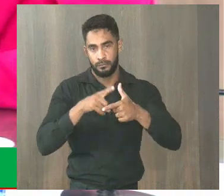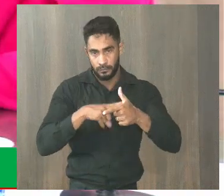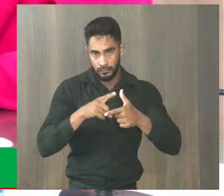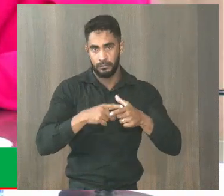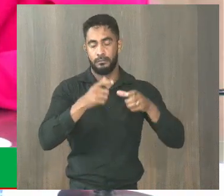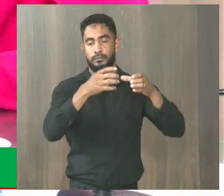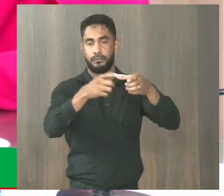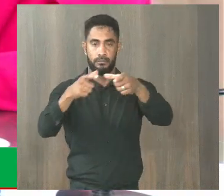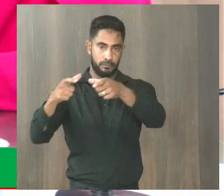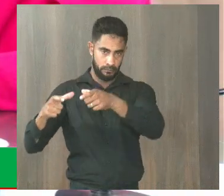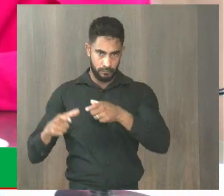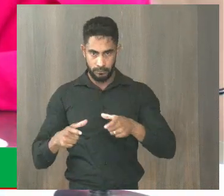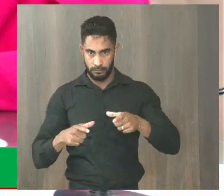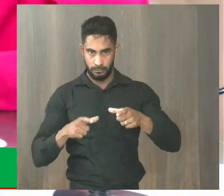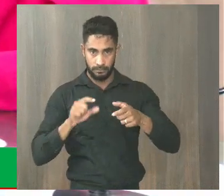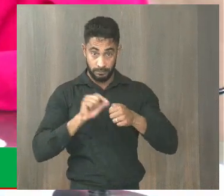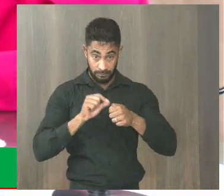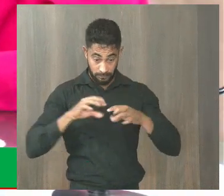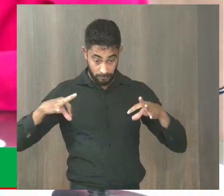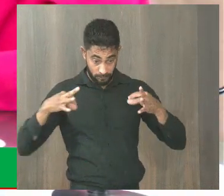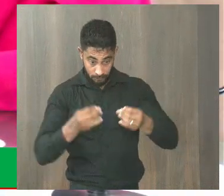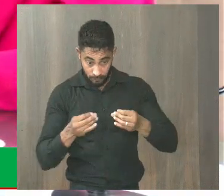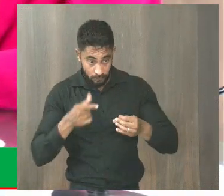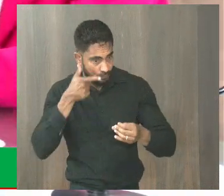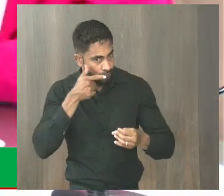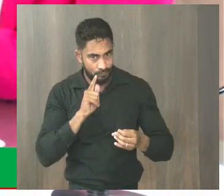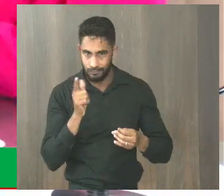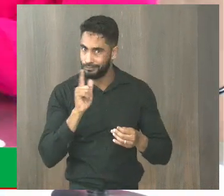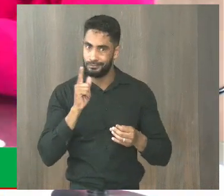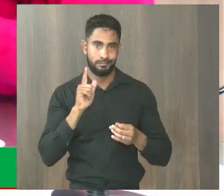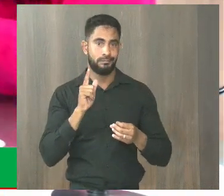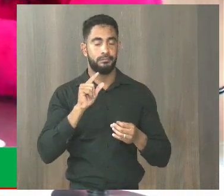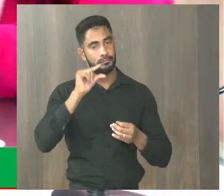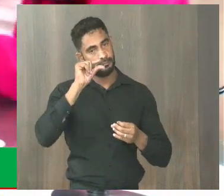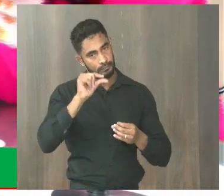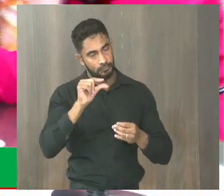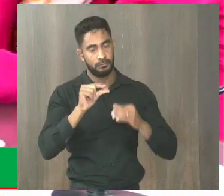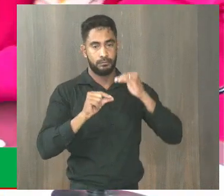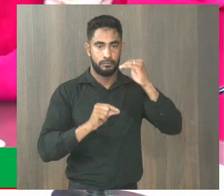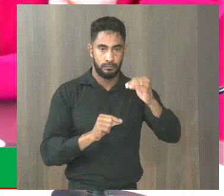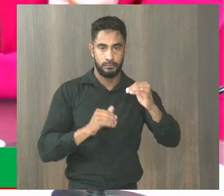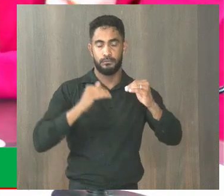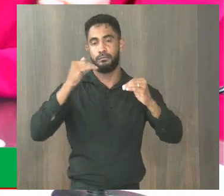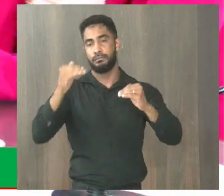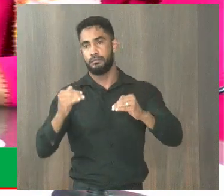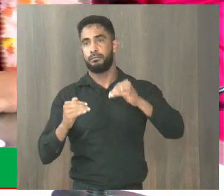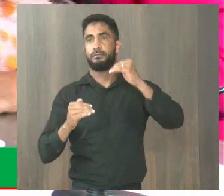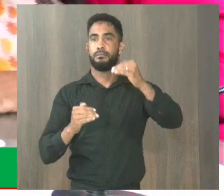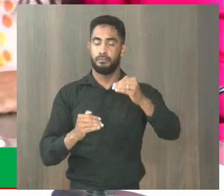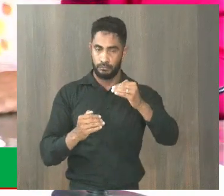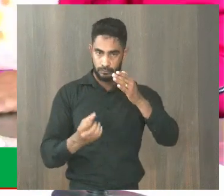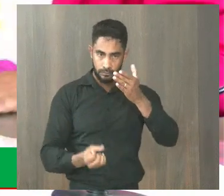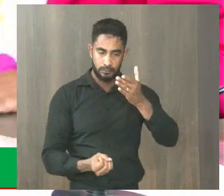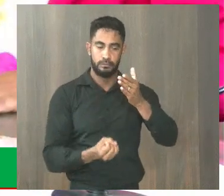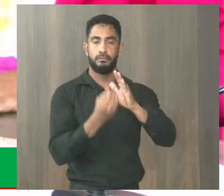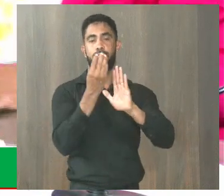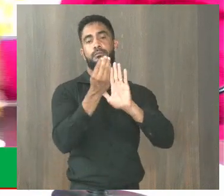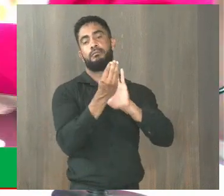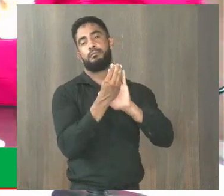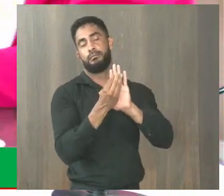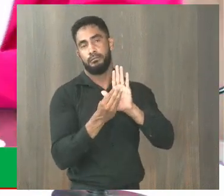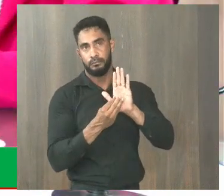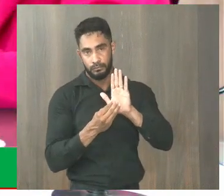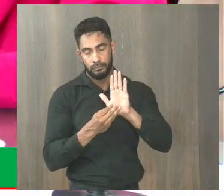bairros. Fazer de todo mundo de uma vez, eles não têm esse patrulhamento. Então, eles criou o cronograma e aí